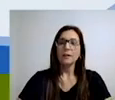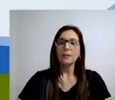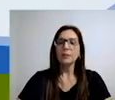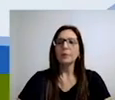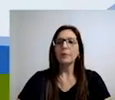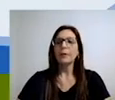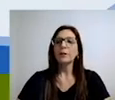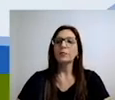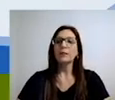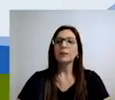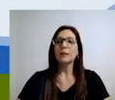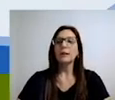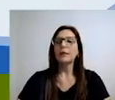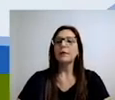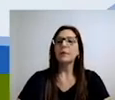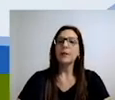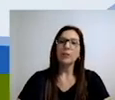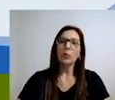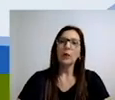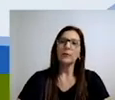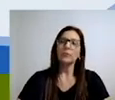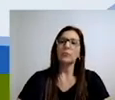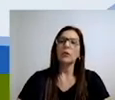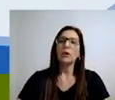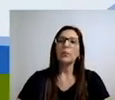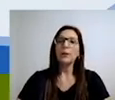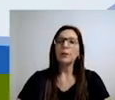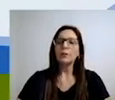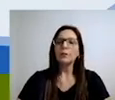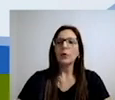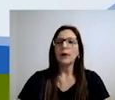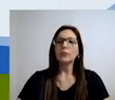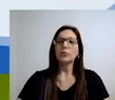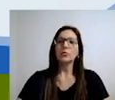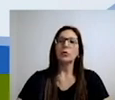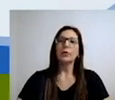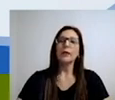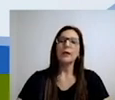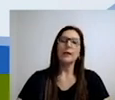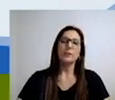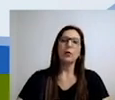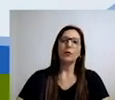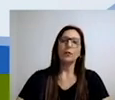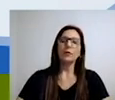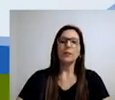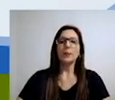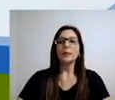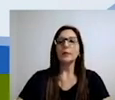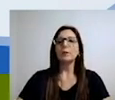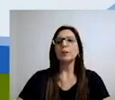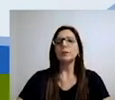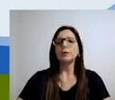Existe também a fecundação interna em ambiente aquático. Mamíferos aquáticos, como baleias e golfinhos,